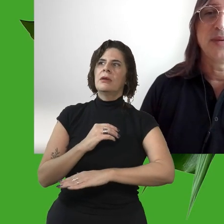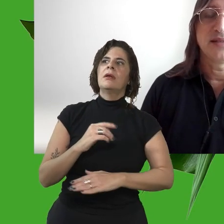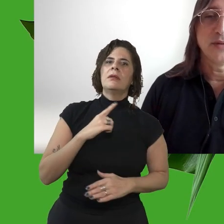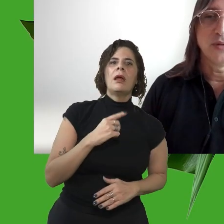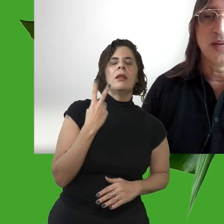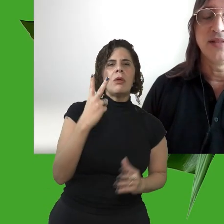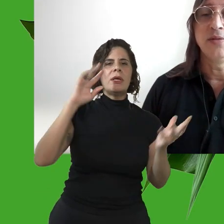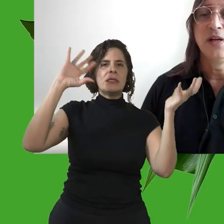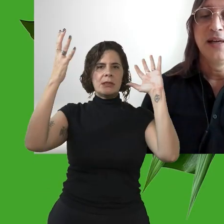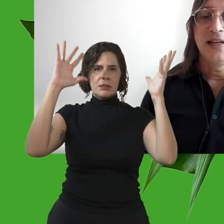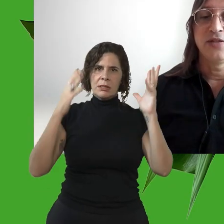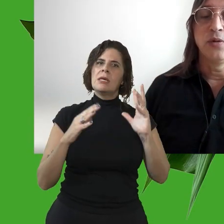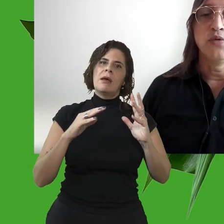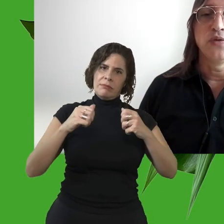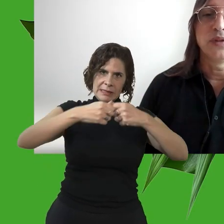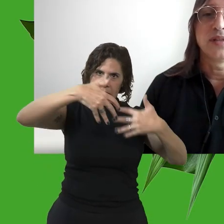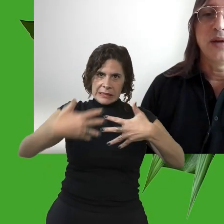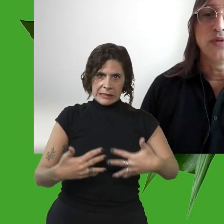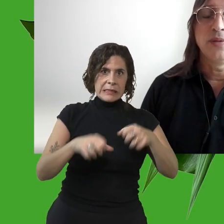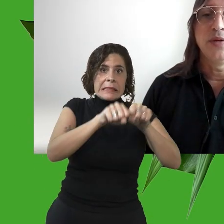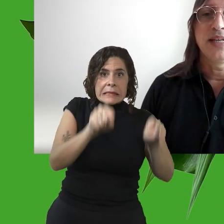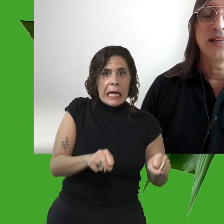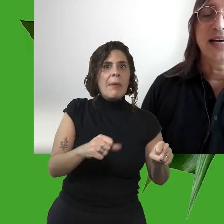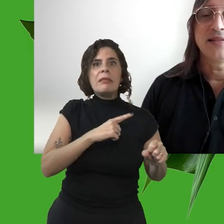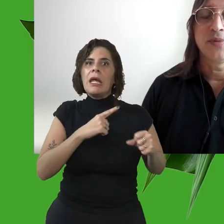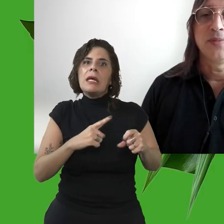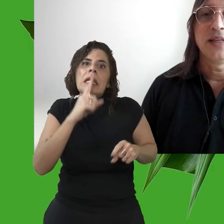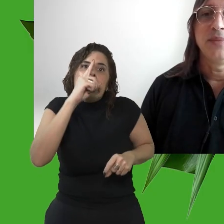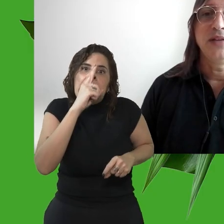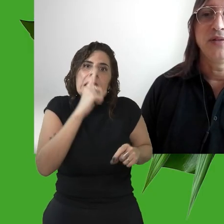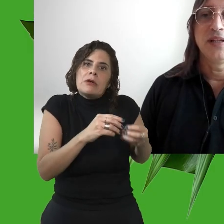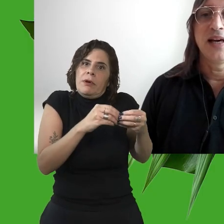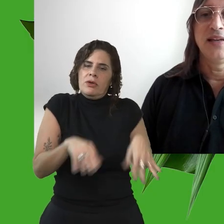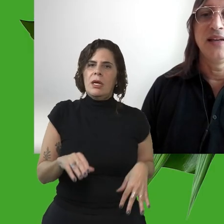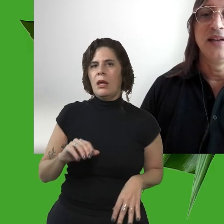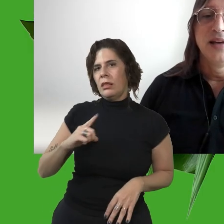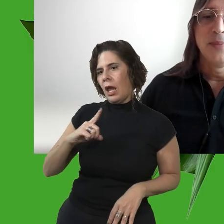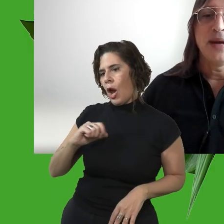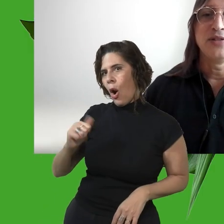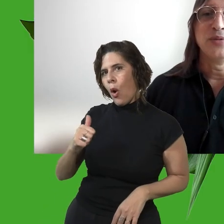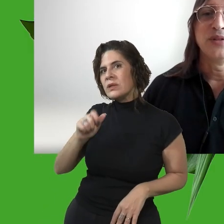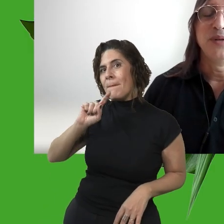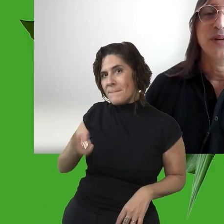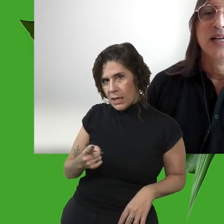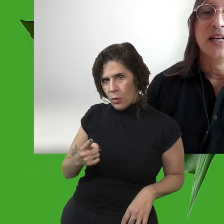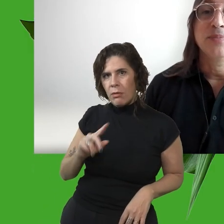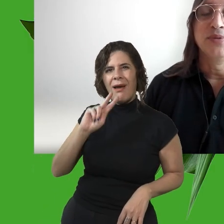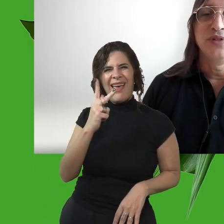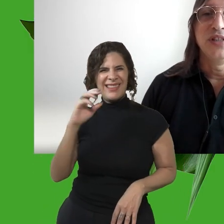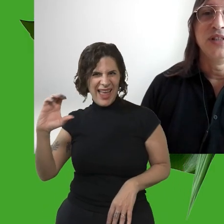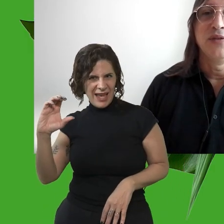biomas mais ameaçados do Brasil. Elas somam juntas aí 11 mil hectares aproximadamente, que dá aí mais de 11